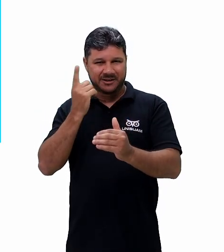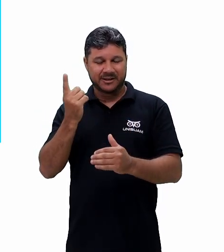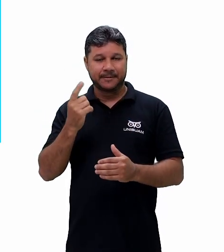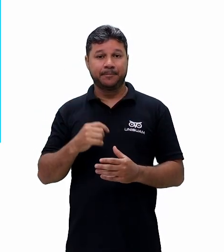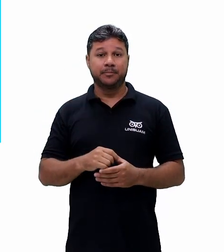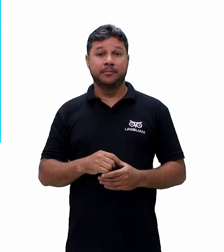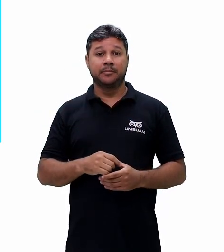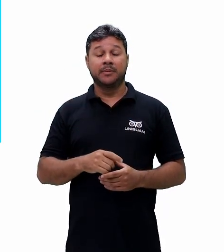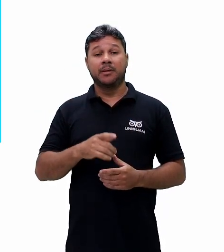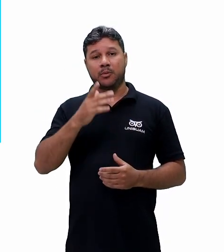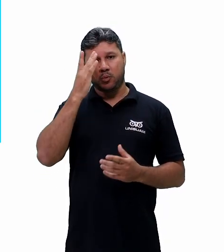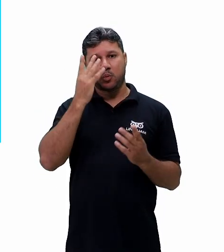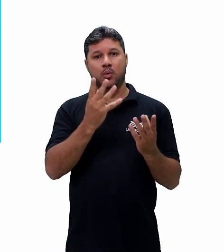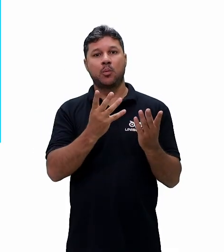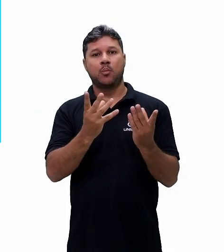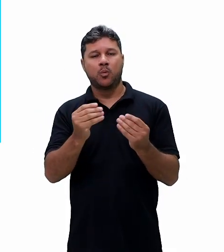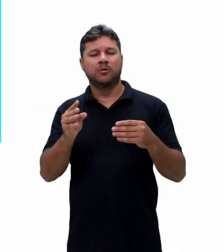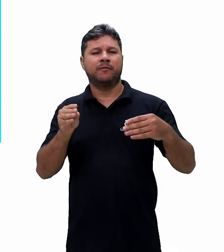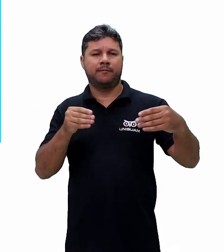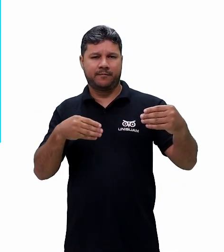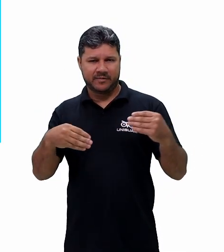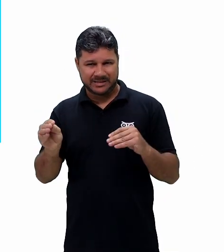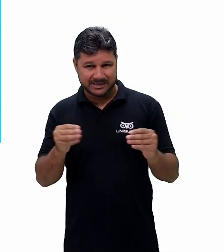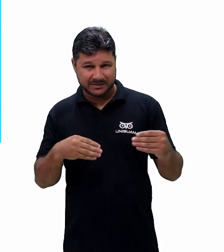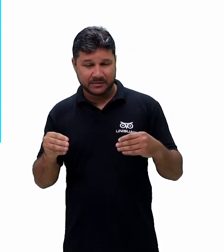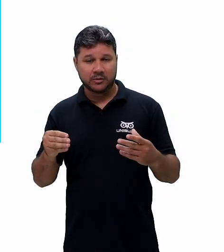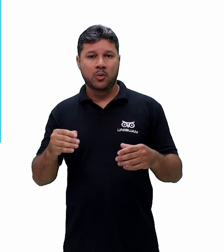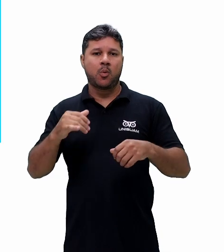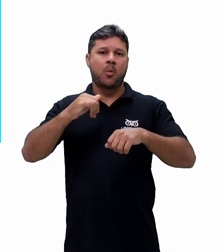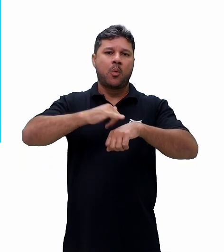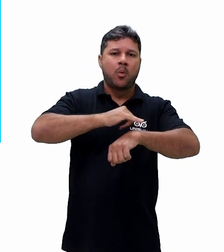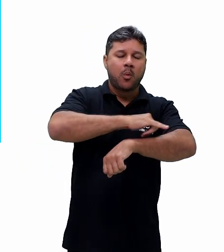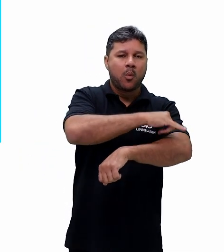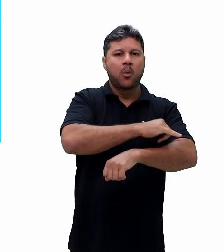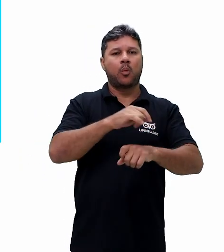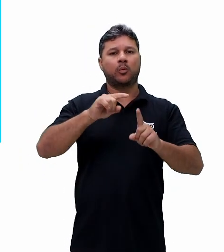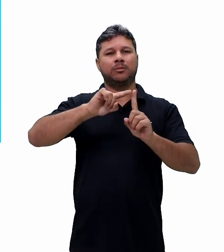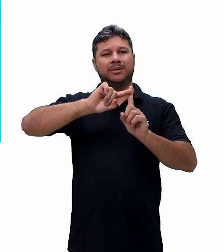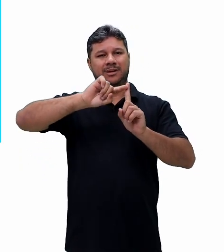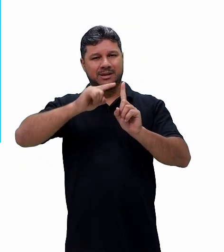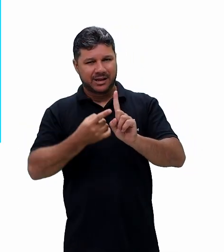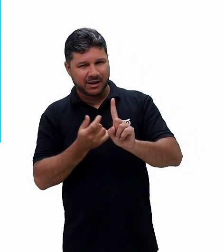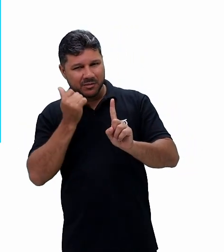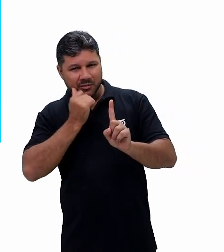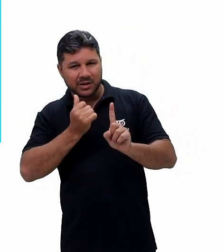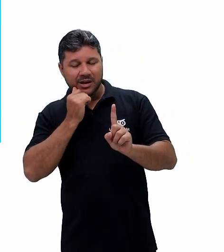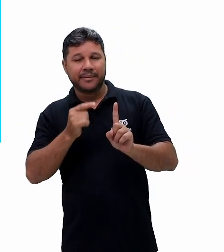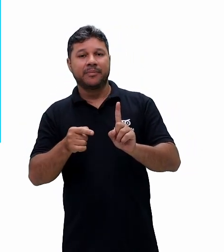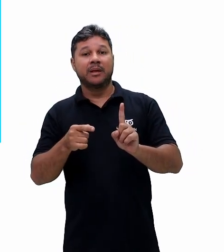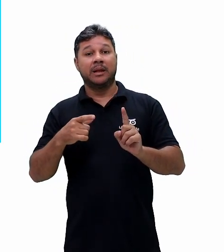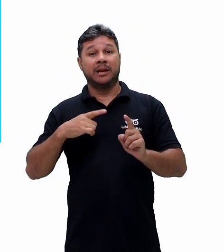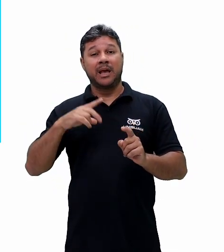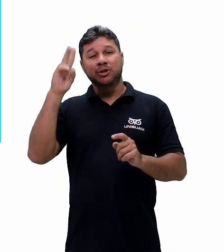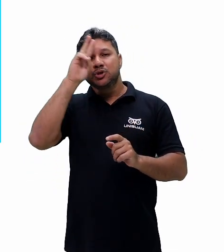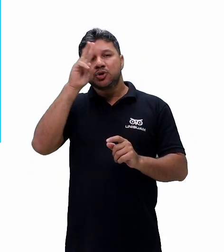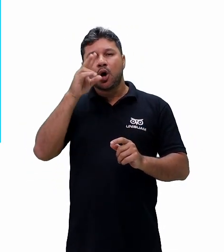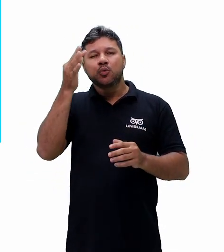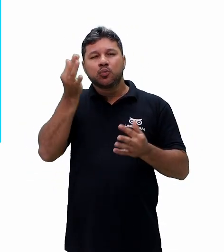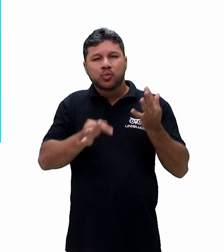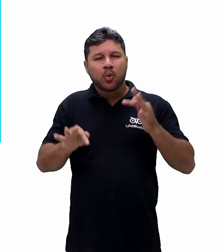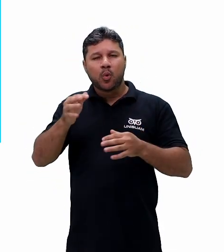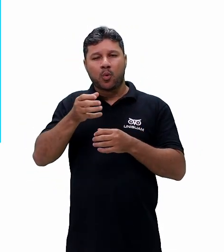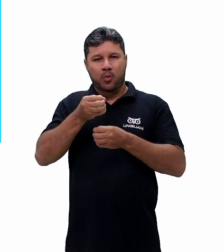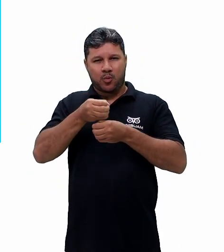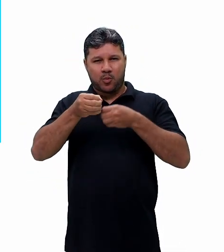Então, para indivíduos muito flexíveis, obesos, gestantes, com histórico de dor